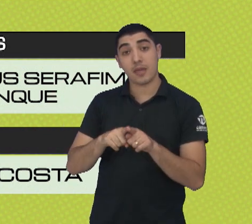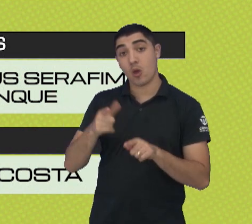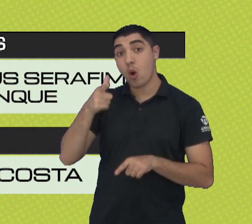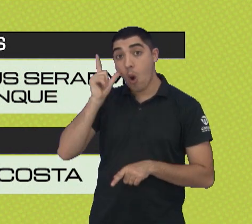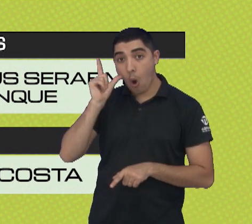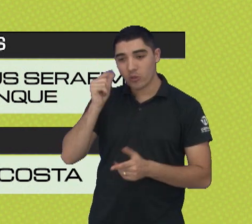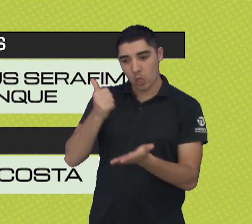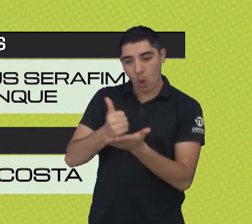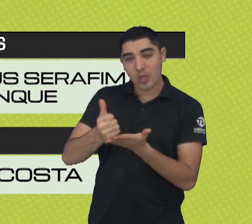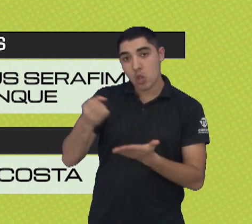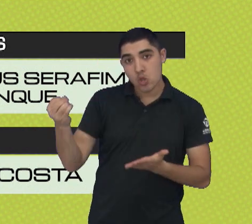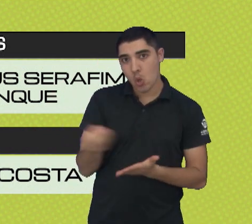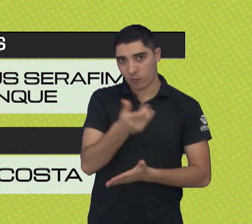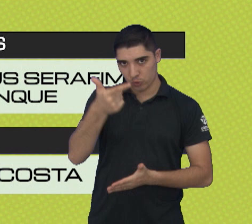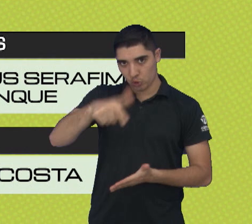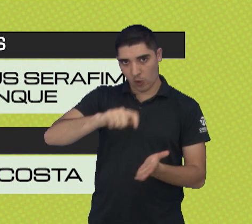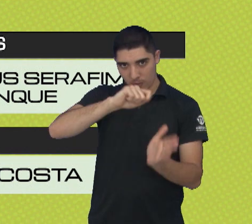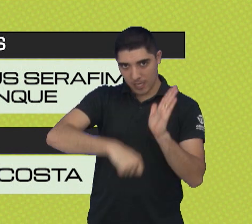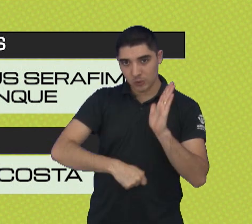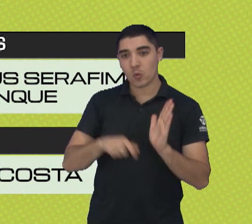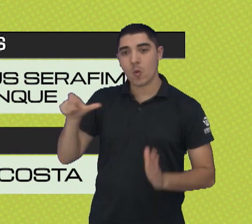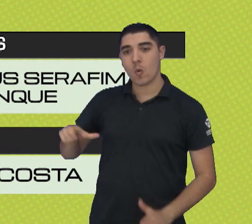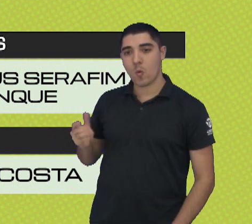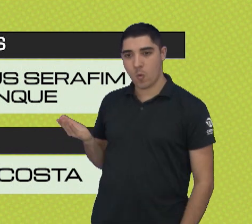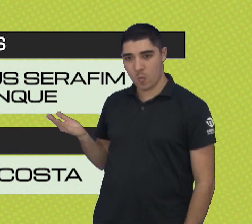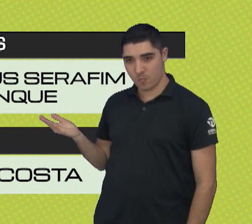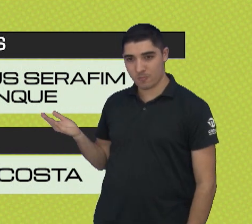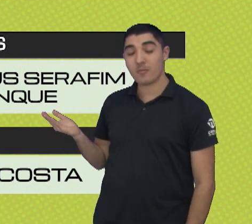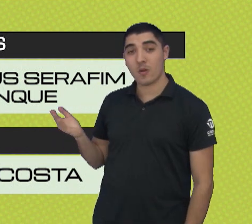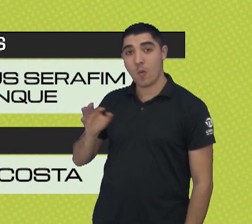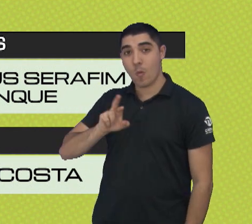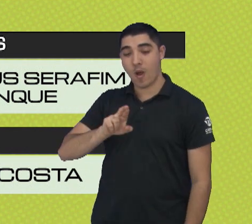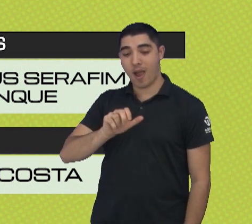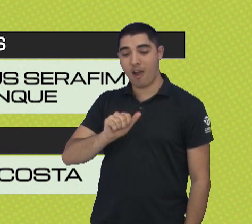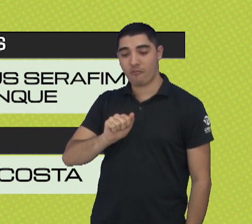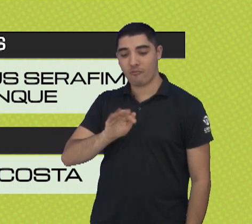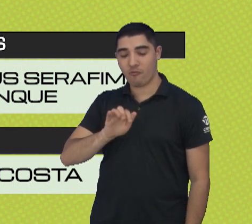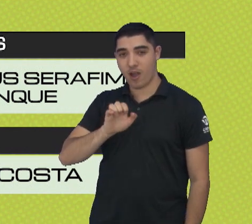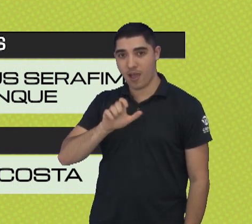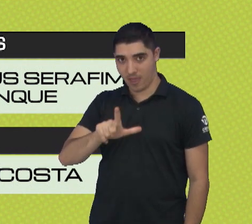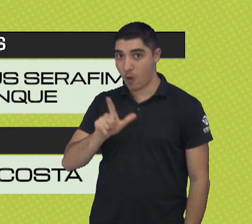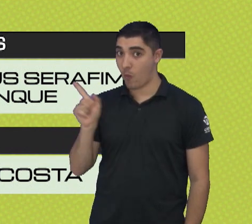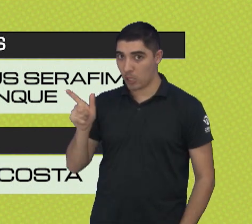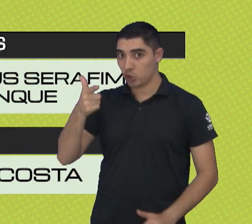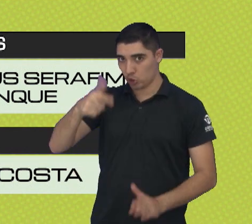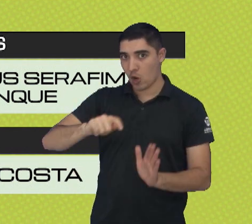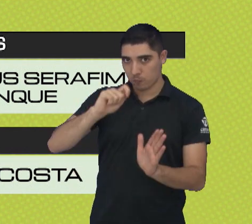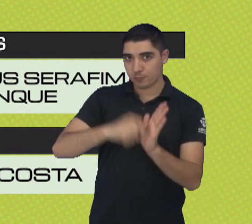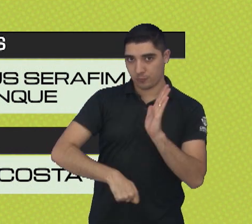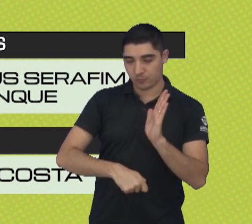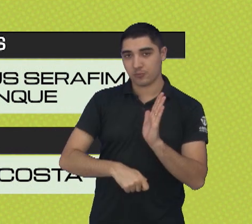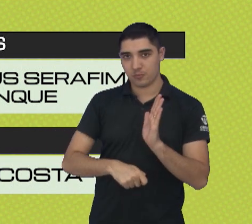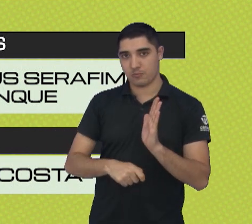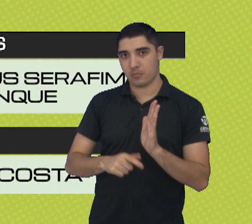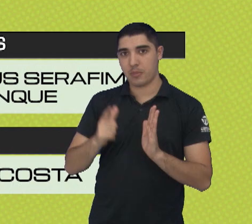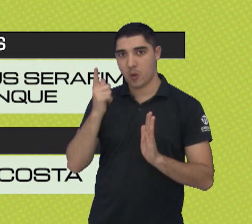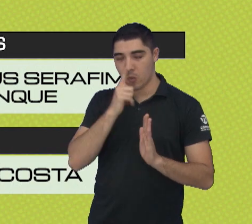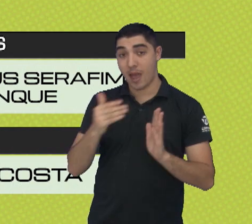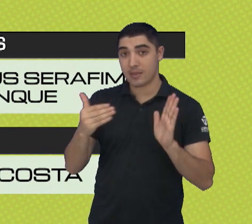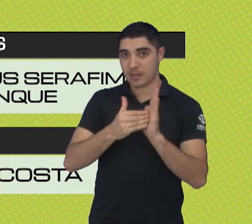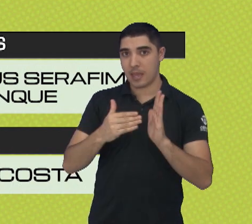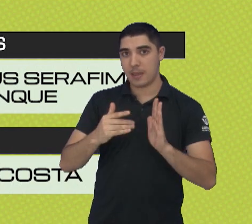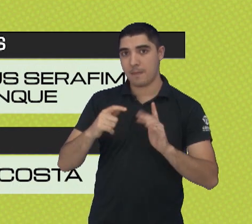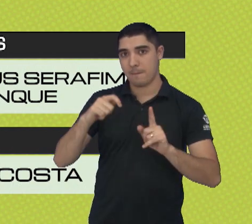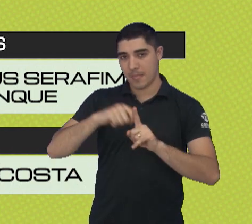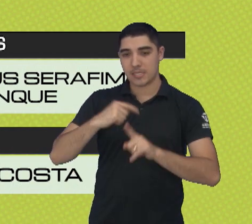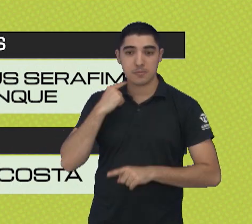foi postergado aí o contrato dele até maio, não tinha, o contrato dele até o final do ano, já renovaram para maio, e também